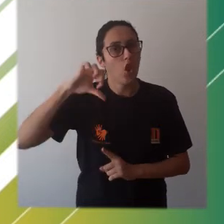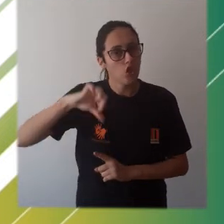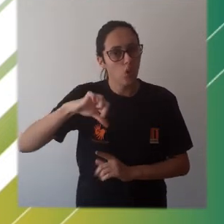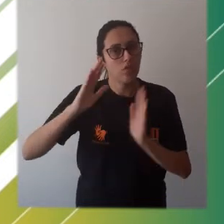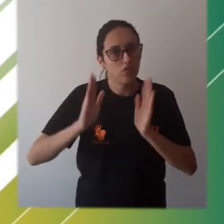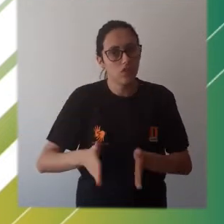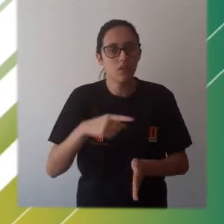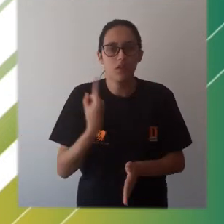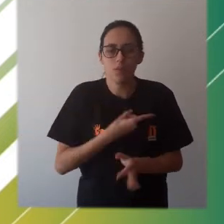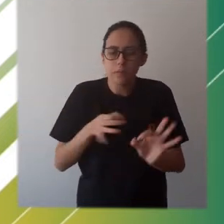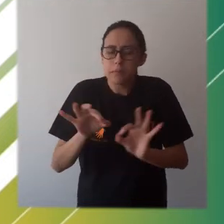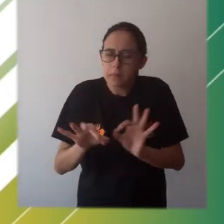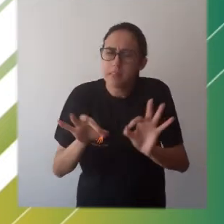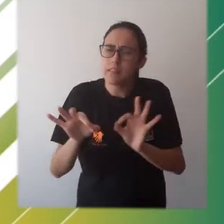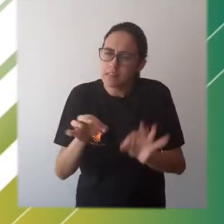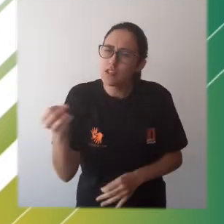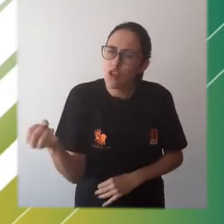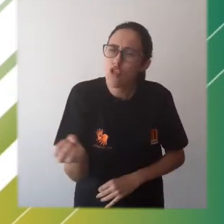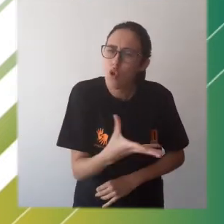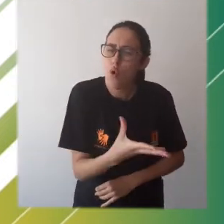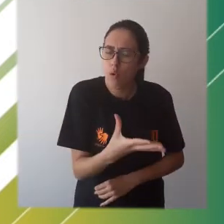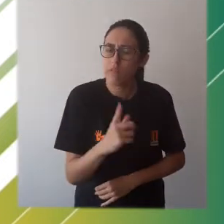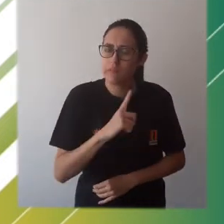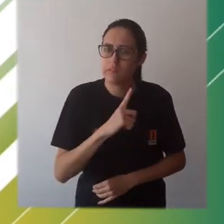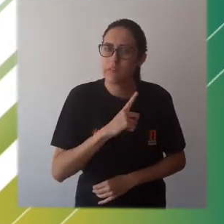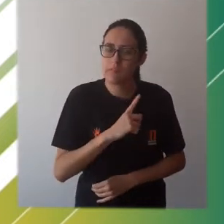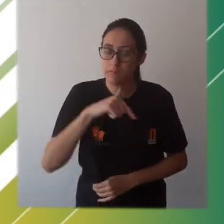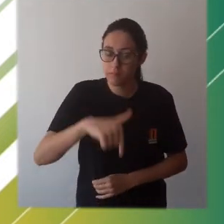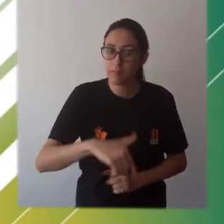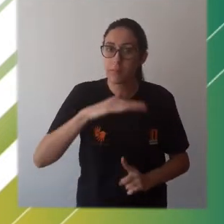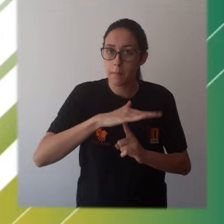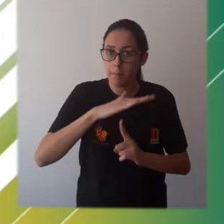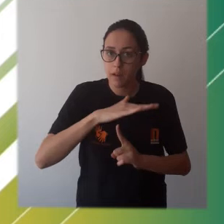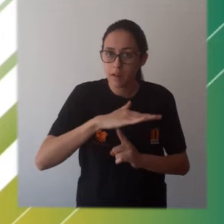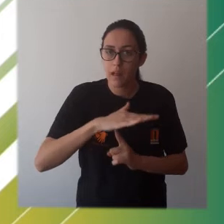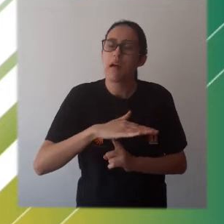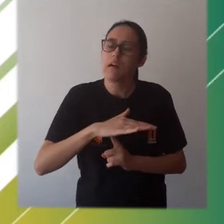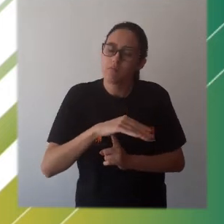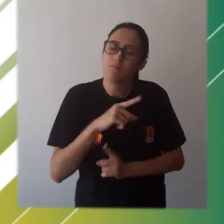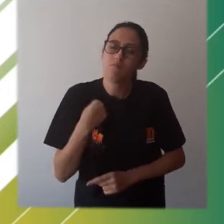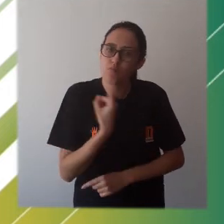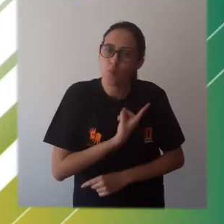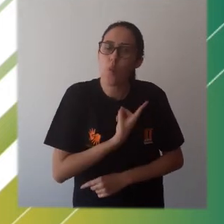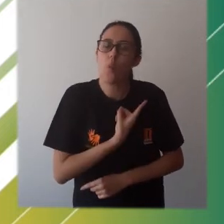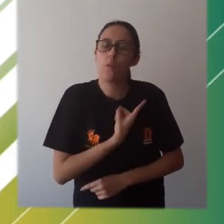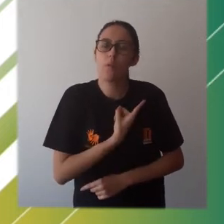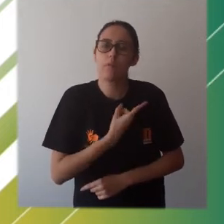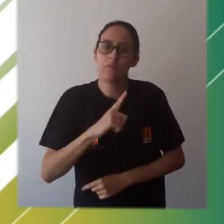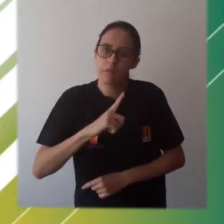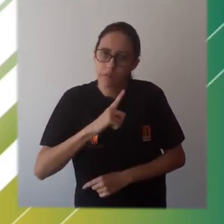uma iniciativa muito nova, né? E o Paraná, dentro do poder público, tem essa